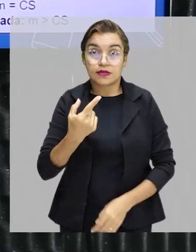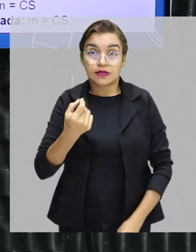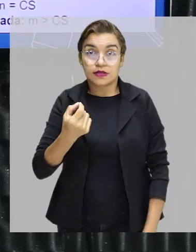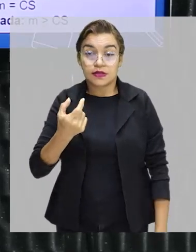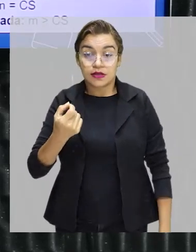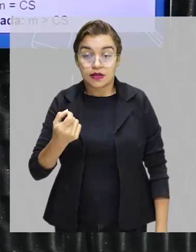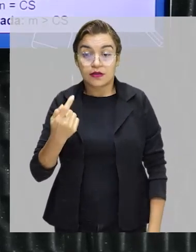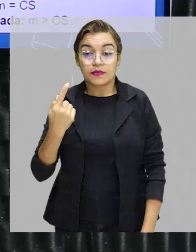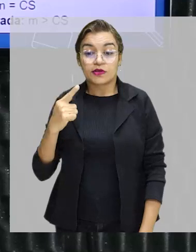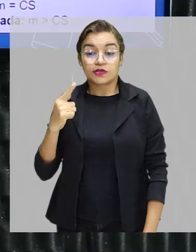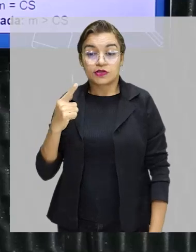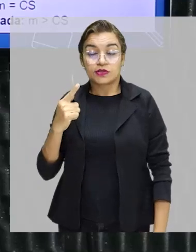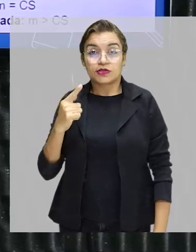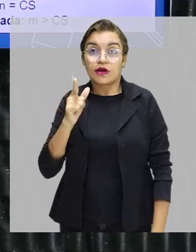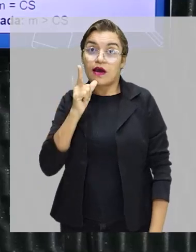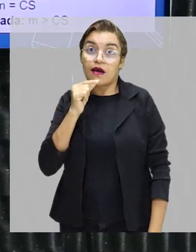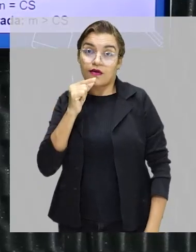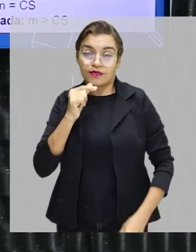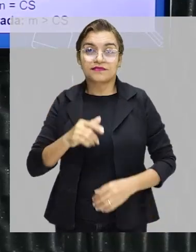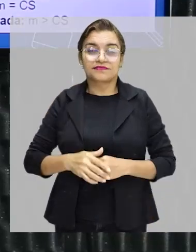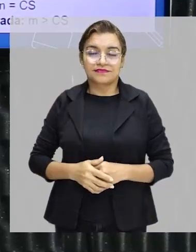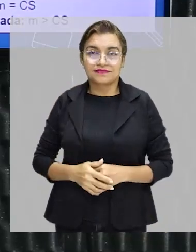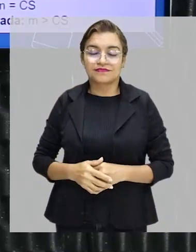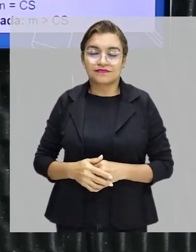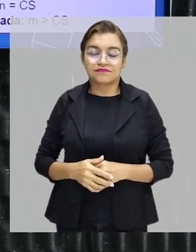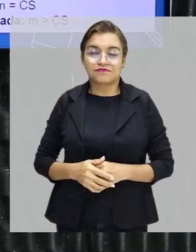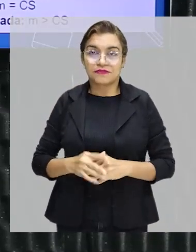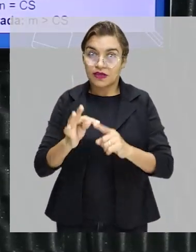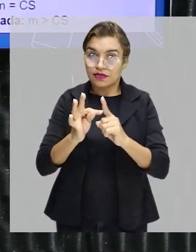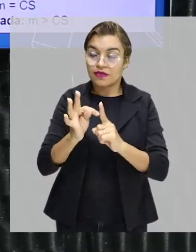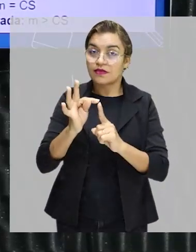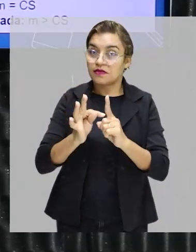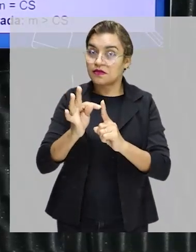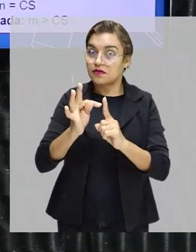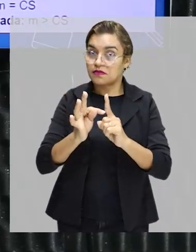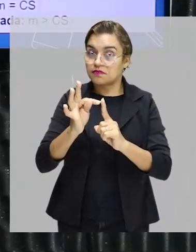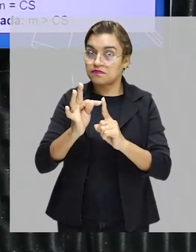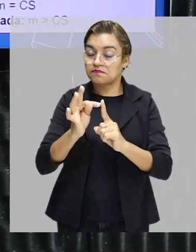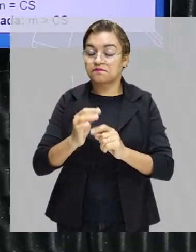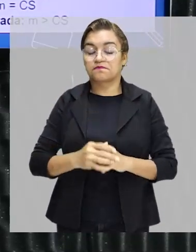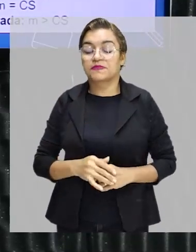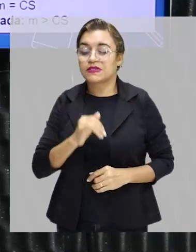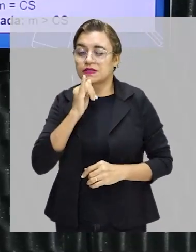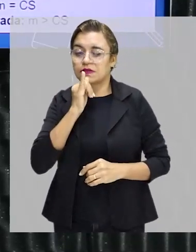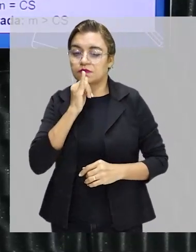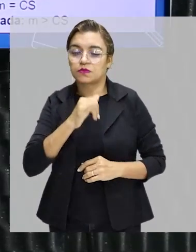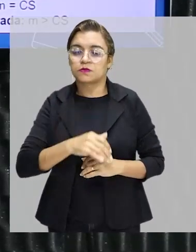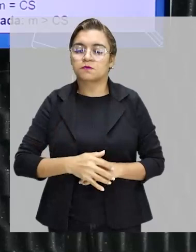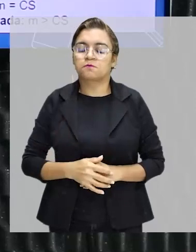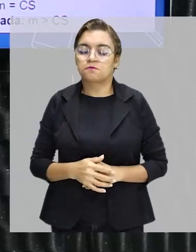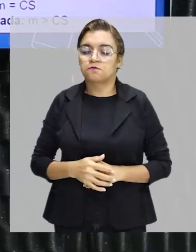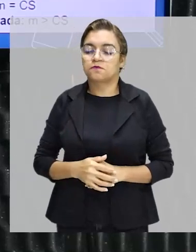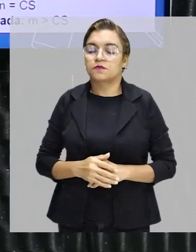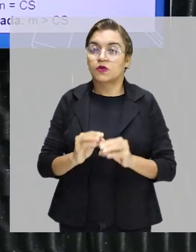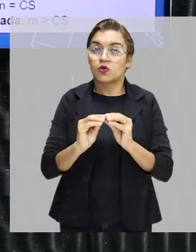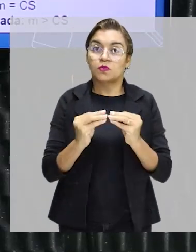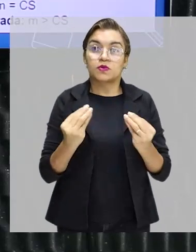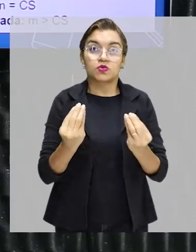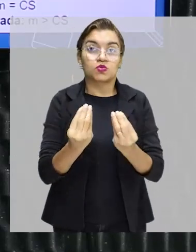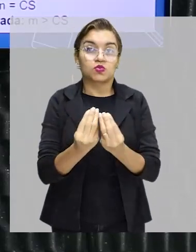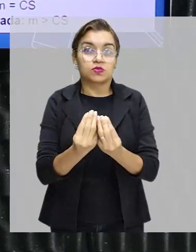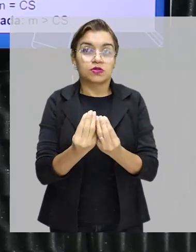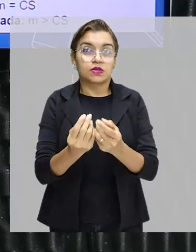gramas de água a uma determinada temperatura. Então, vamos supor que uma substância